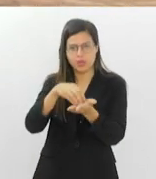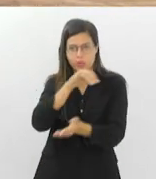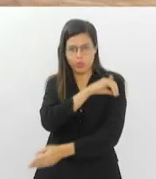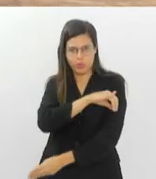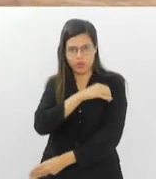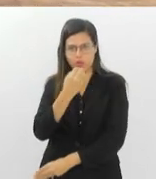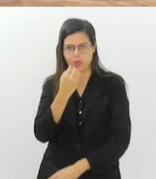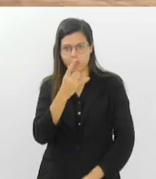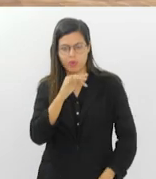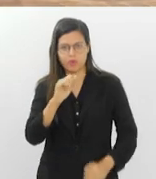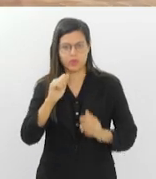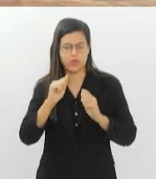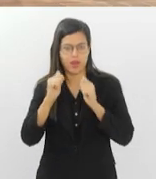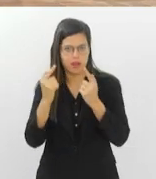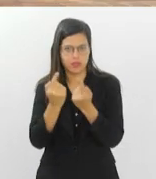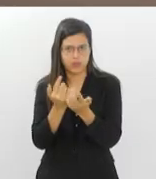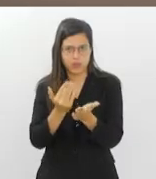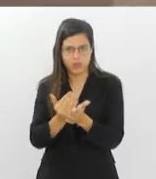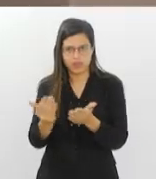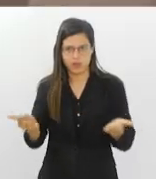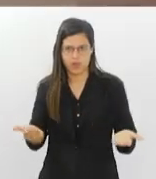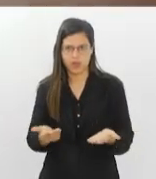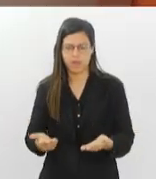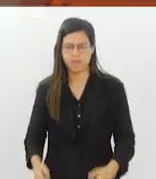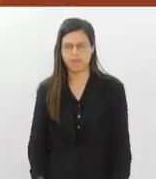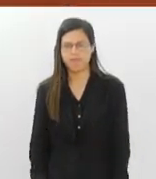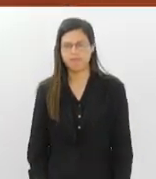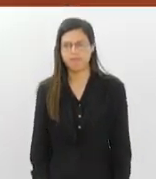O Bom Dia Alerj começa agora.